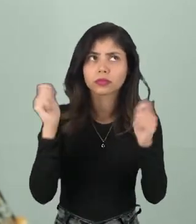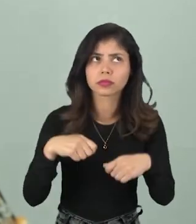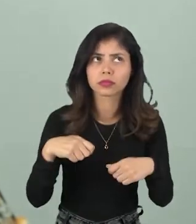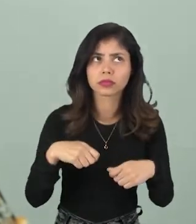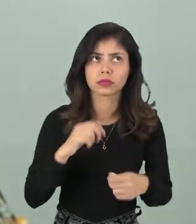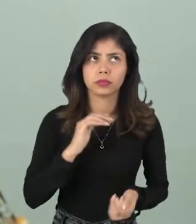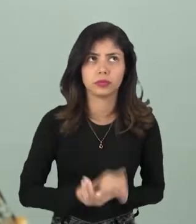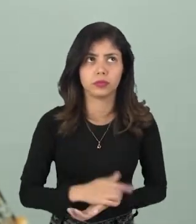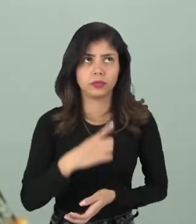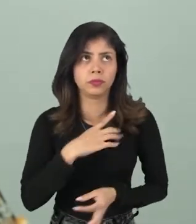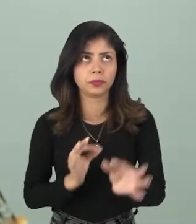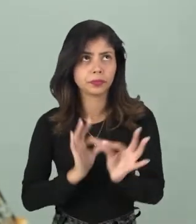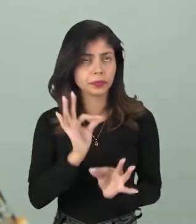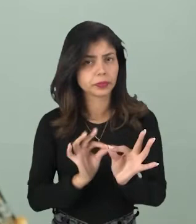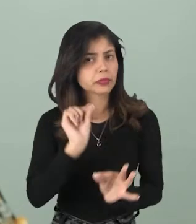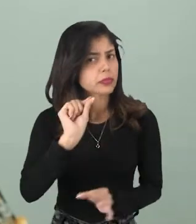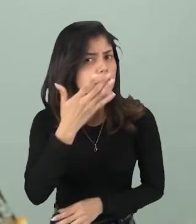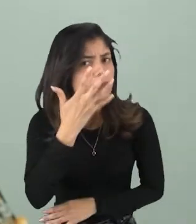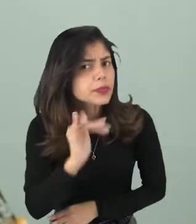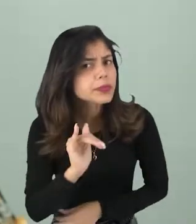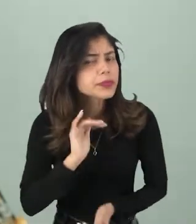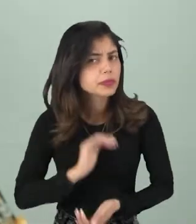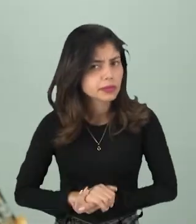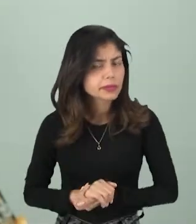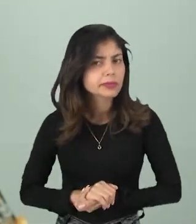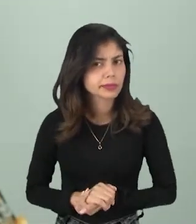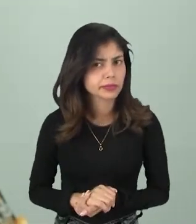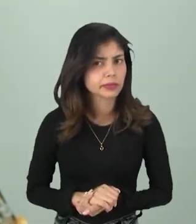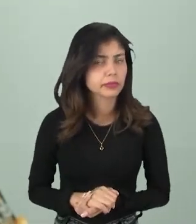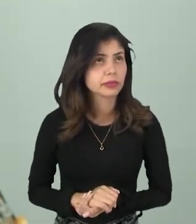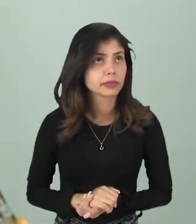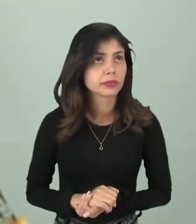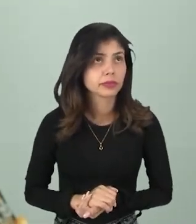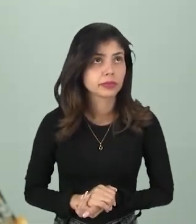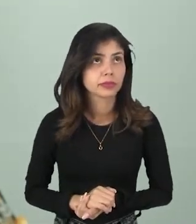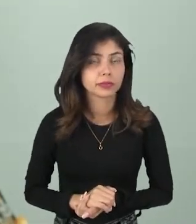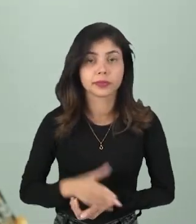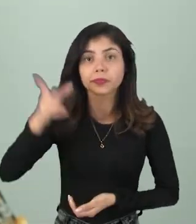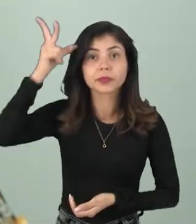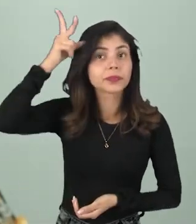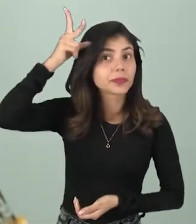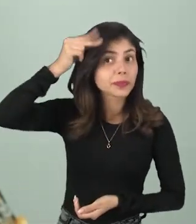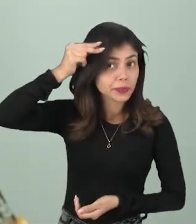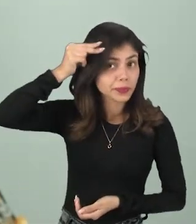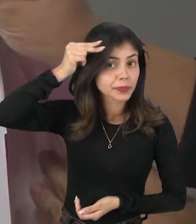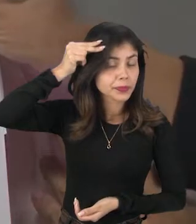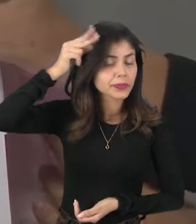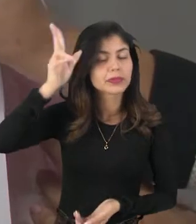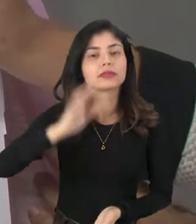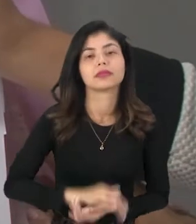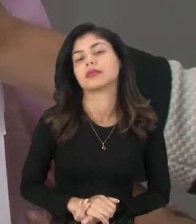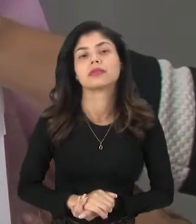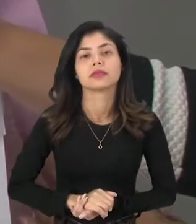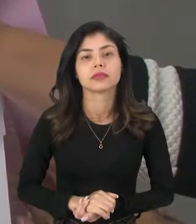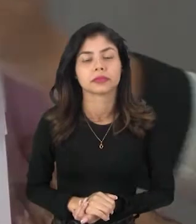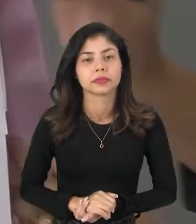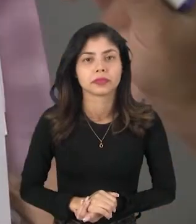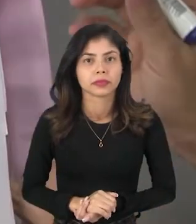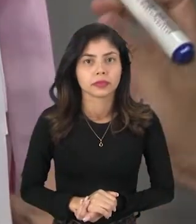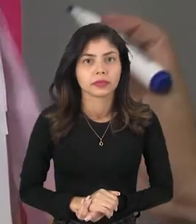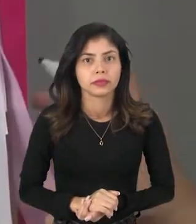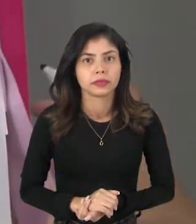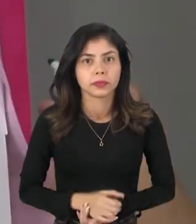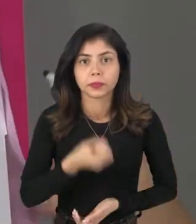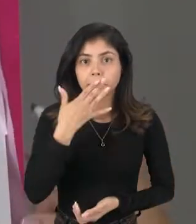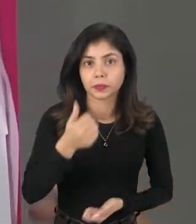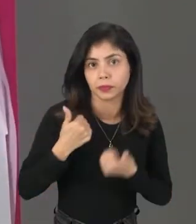possuem elas possuem o que crianças elas possuem laços de cabelo Olha só